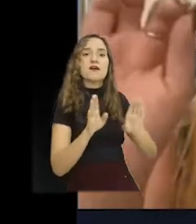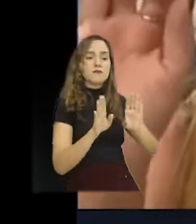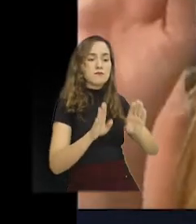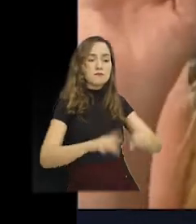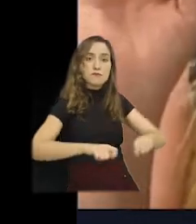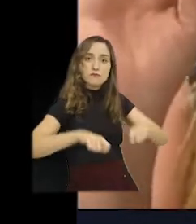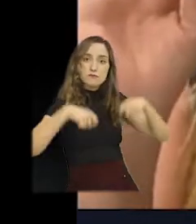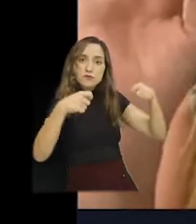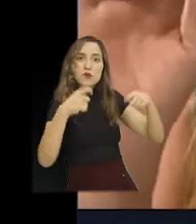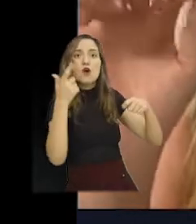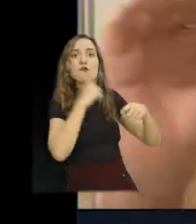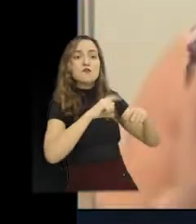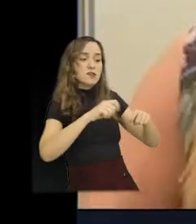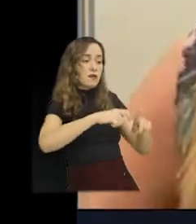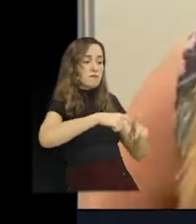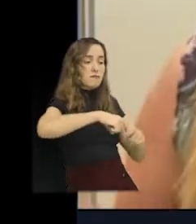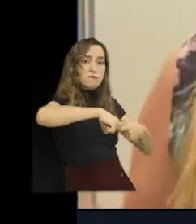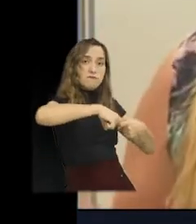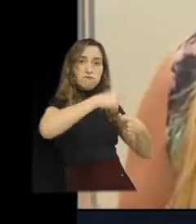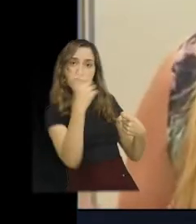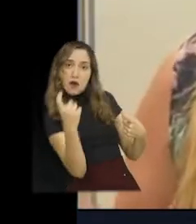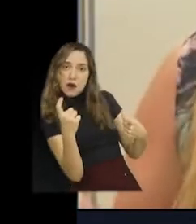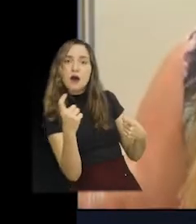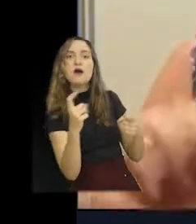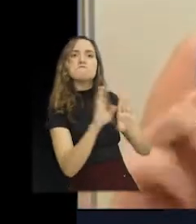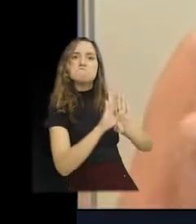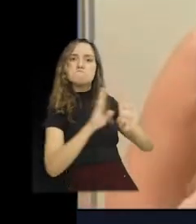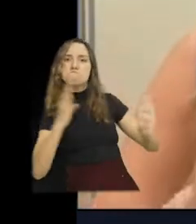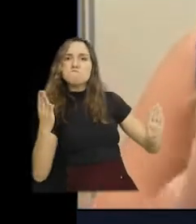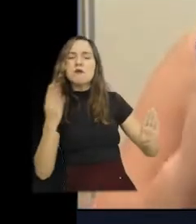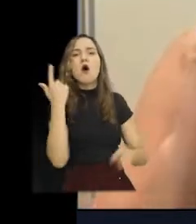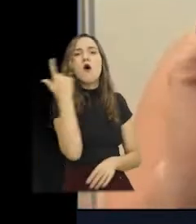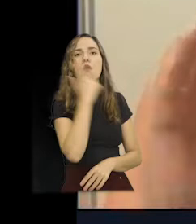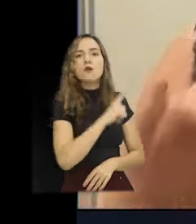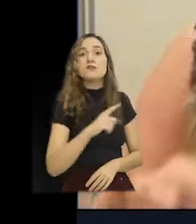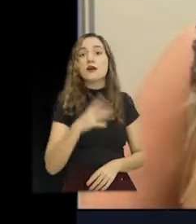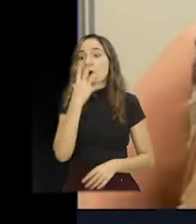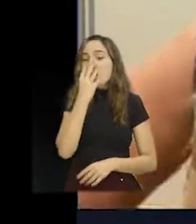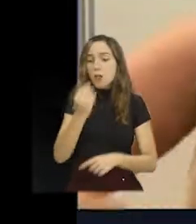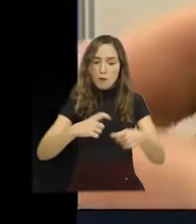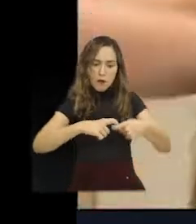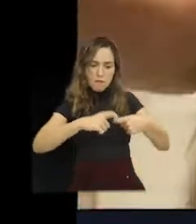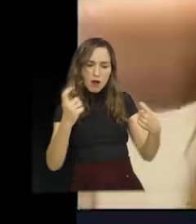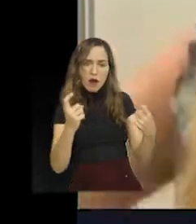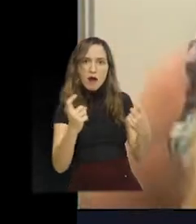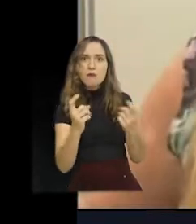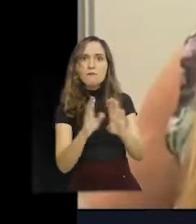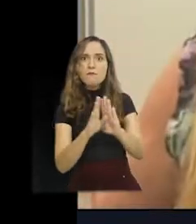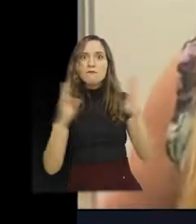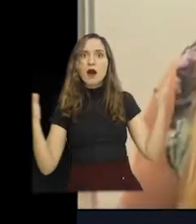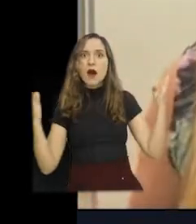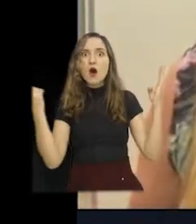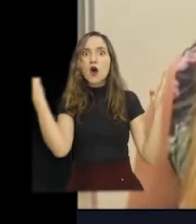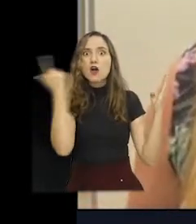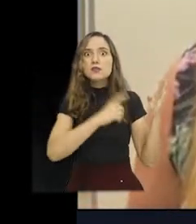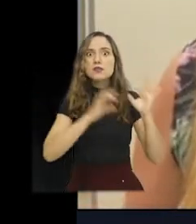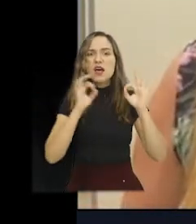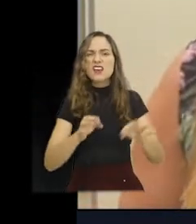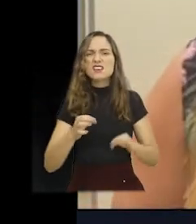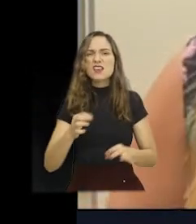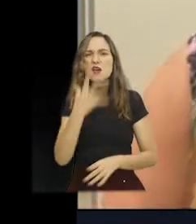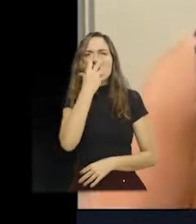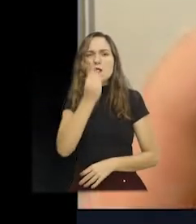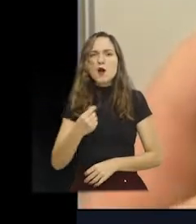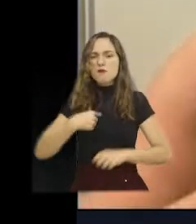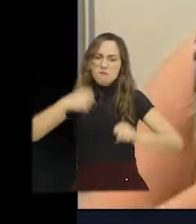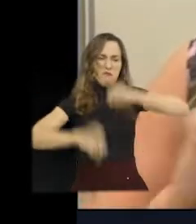ferrolho sobe. O lobo puxou a tranca e a porta se abriu.